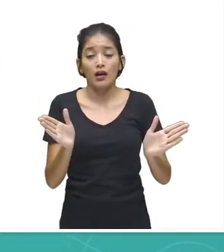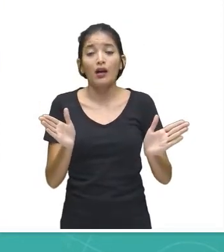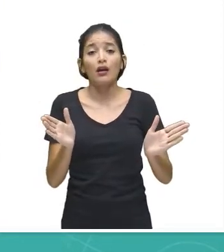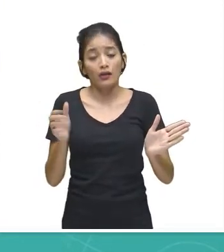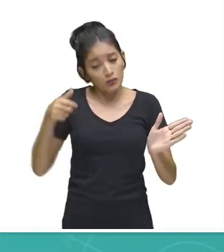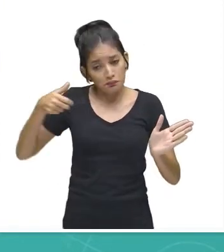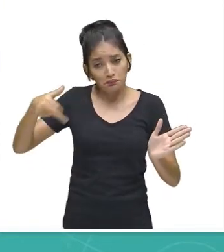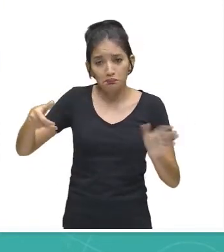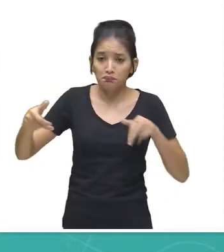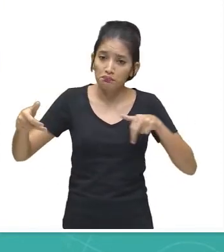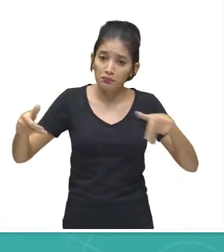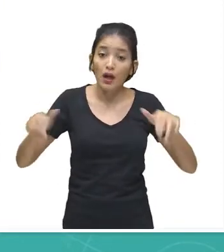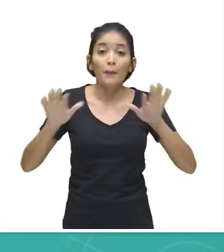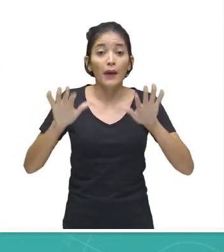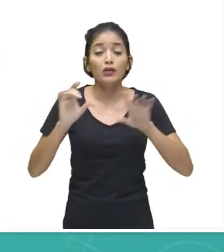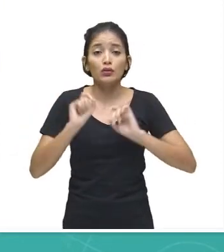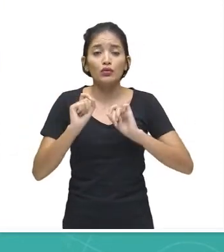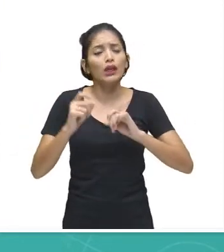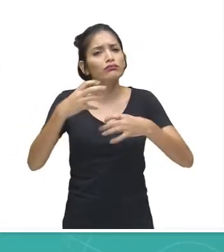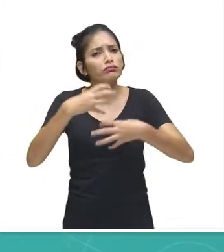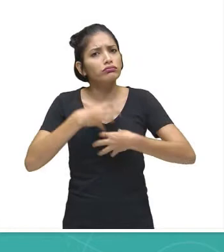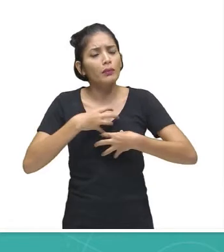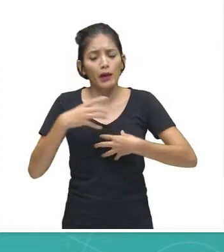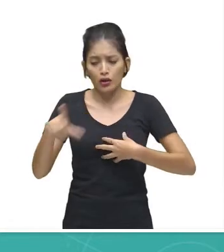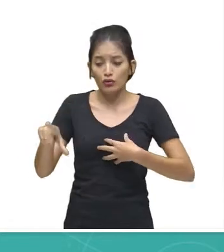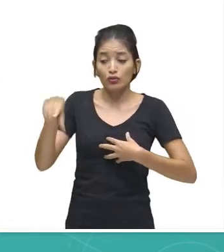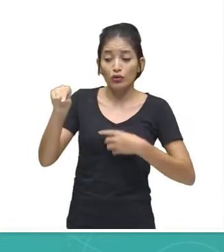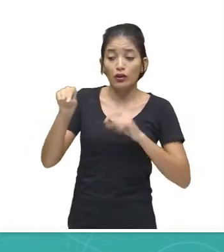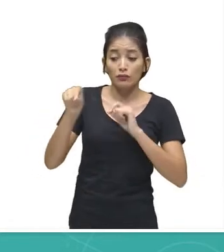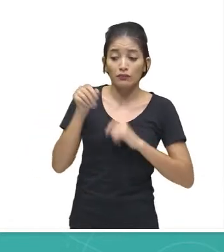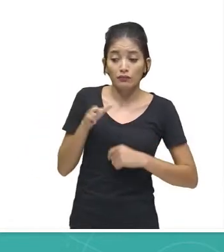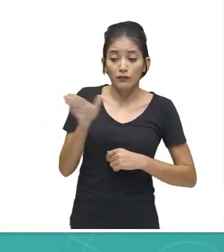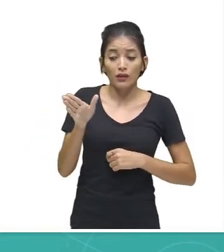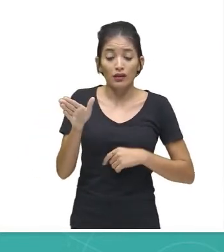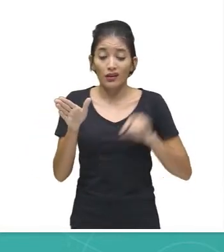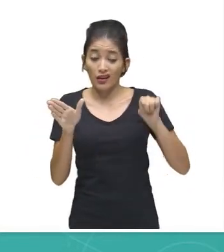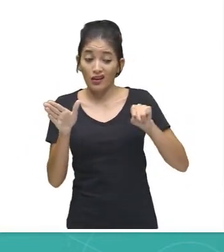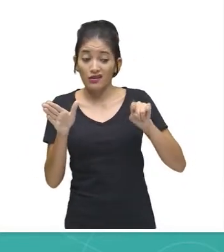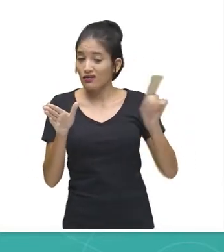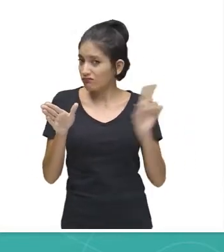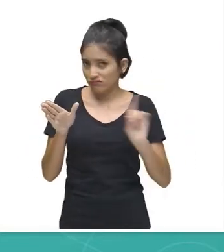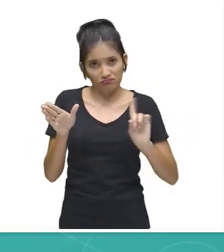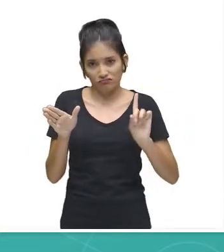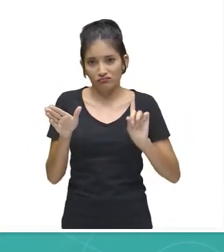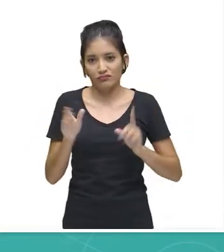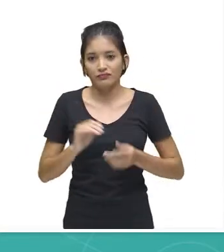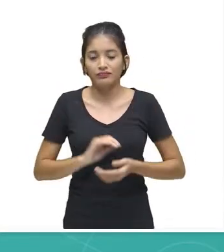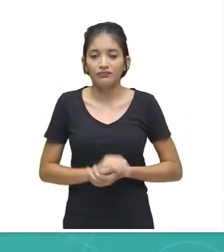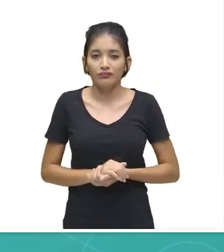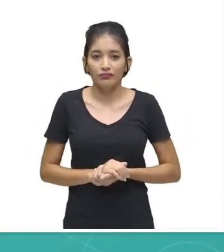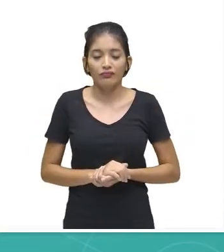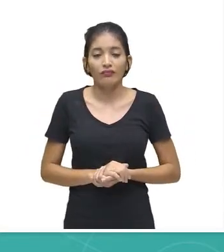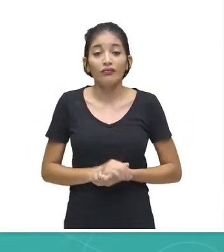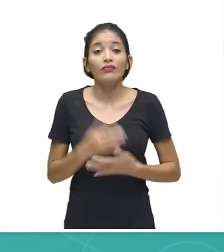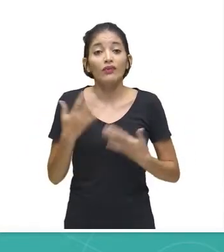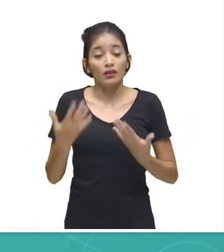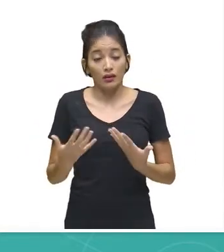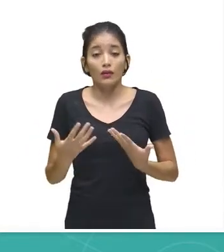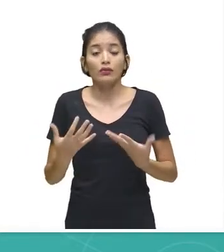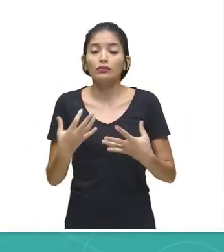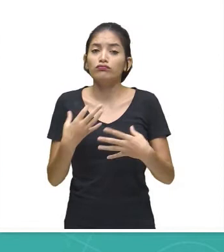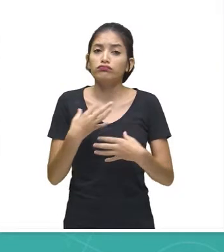temos motivo para escolher este e não aquele. Estes